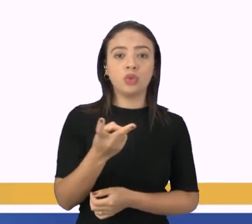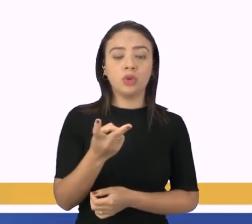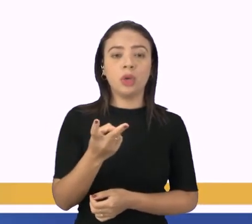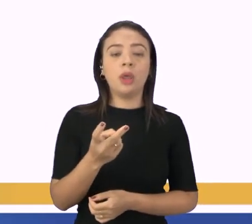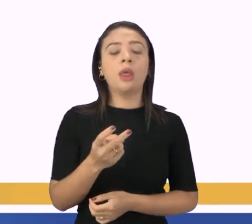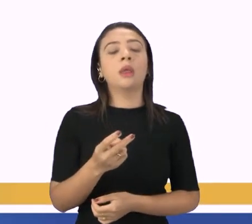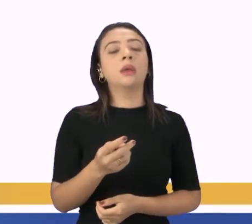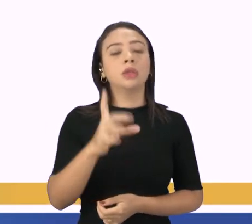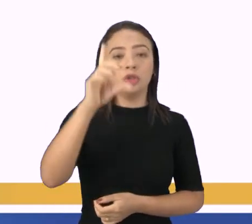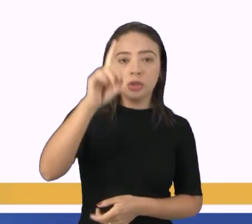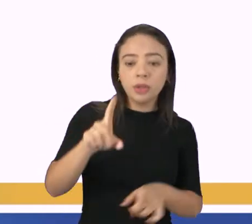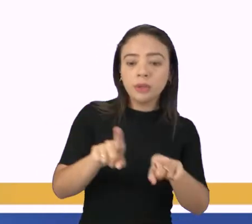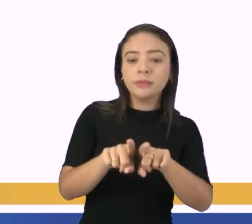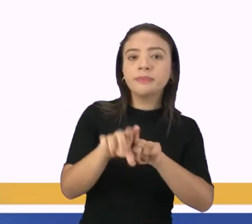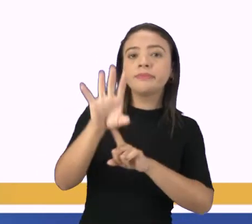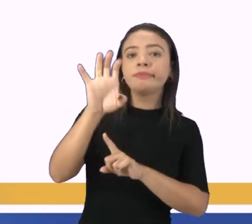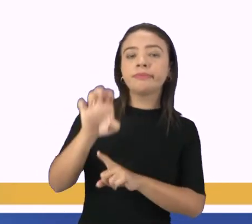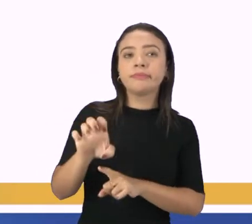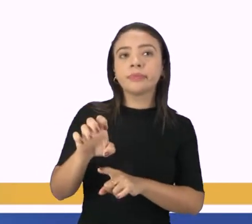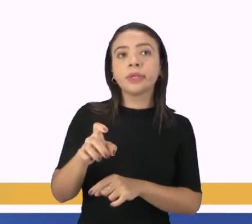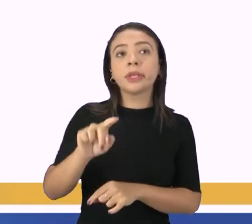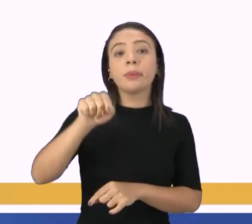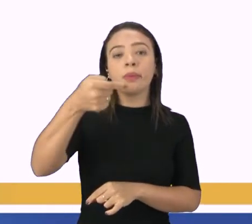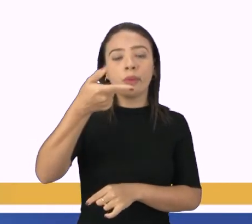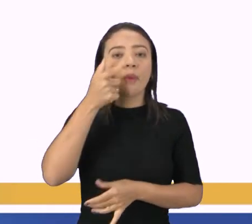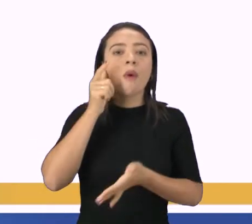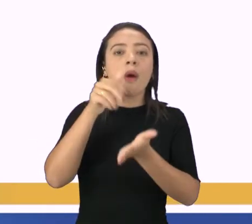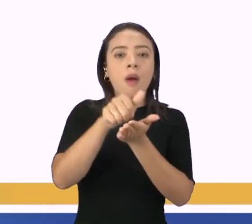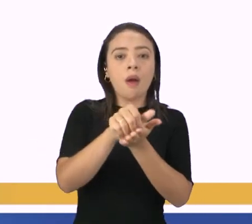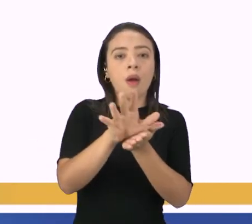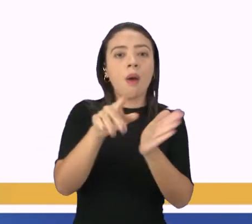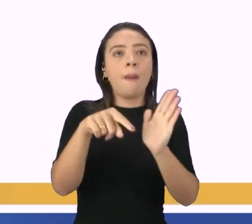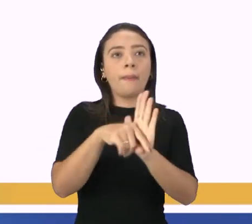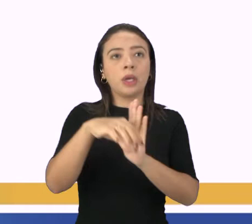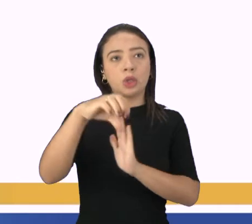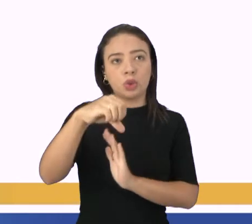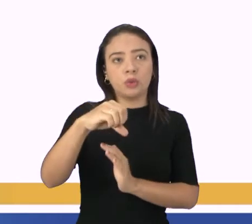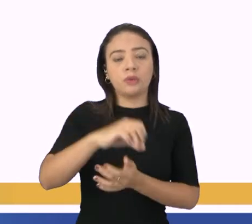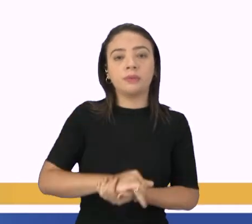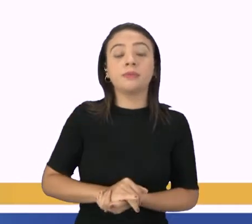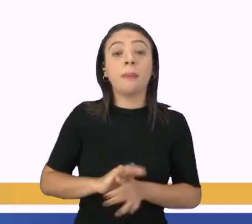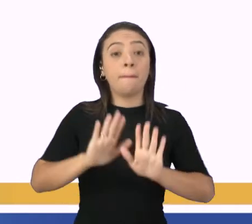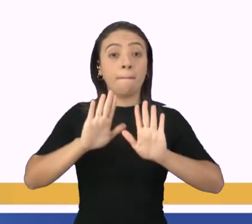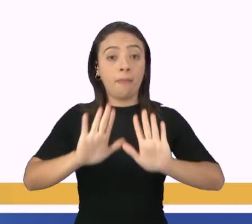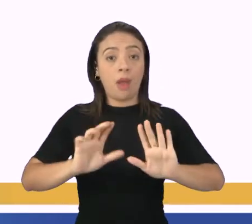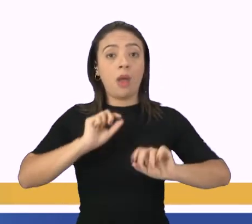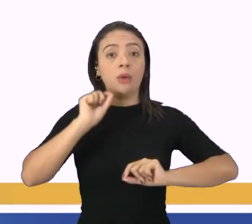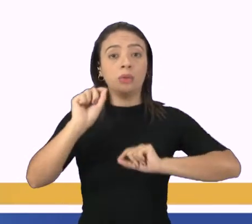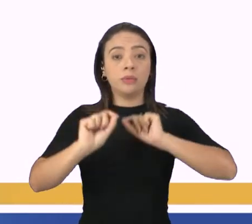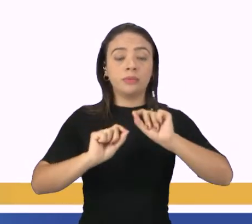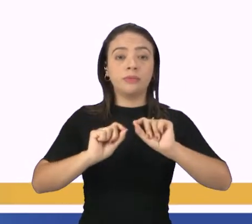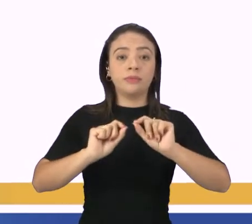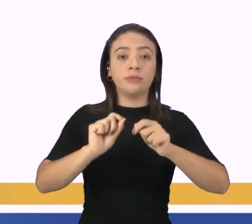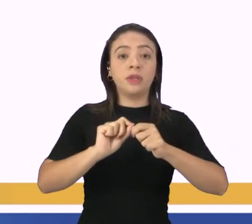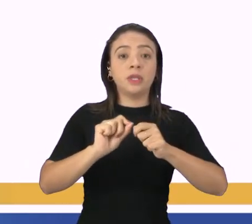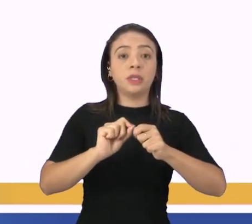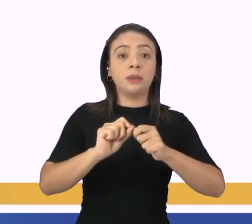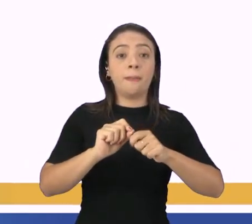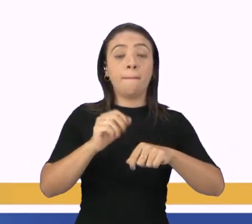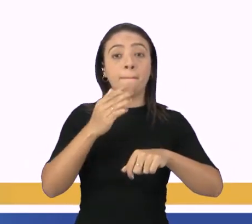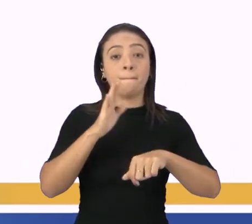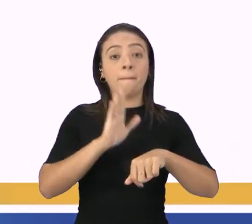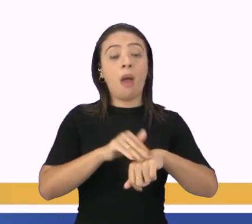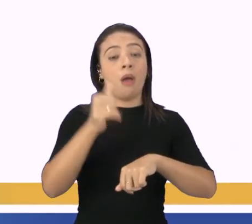um dos dois lados, para eliminar esse menos 9 e adicionar do outro lado. Mas a gente faz de uma maneira